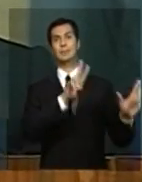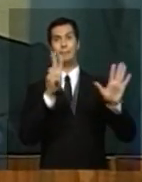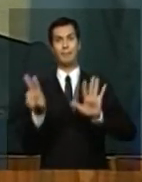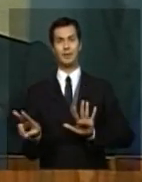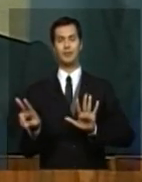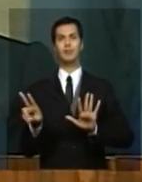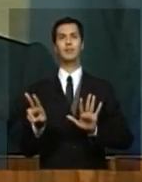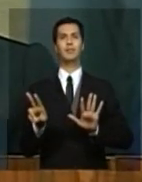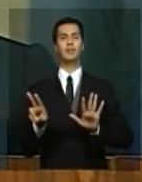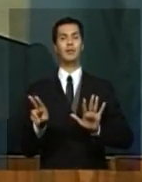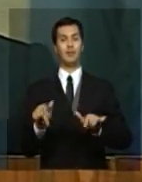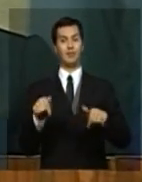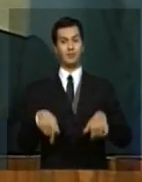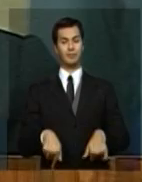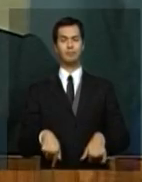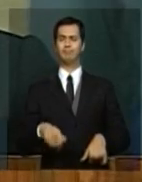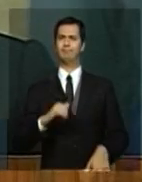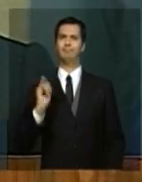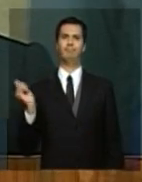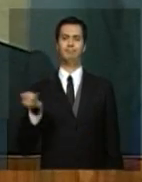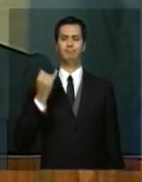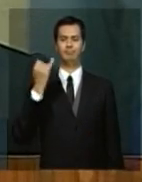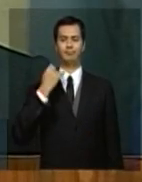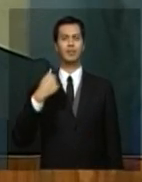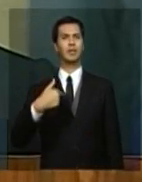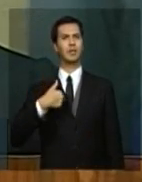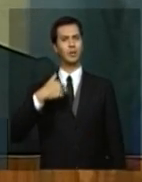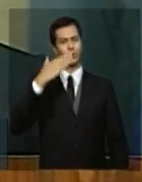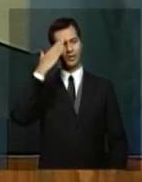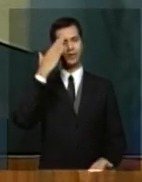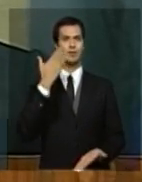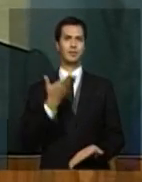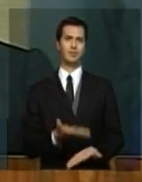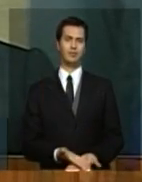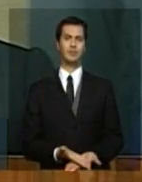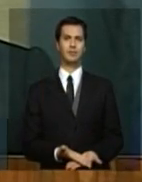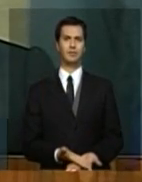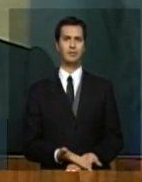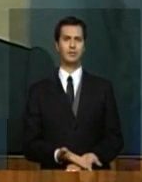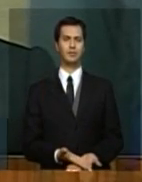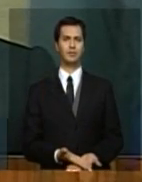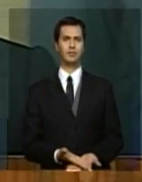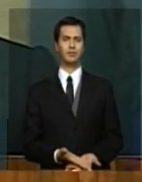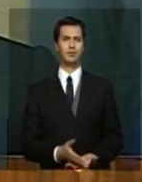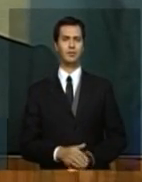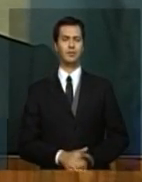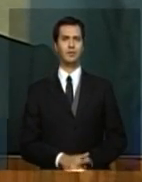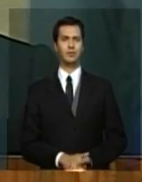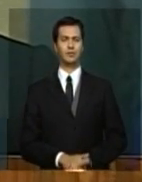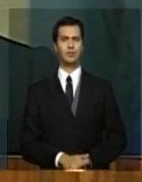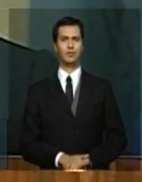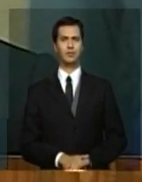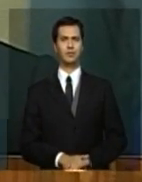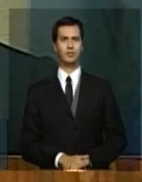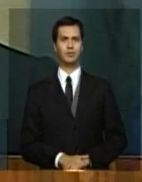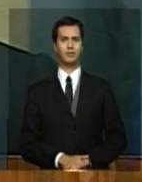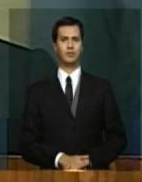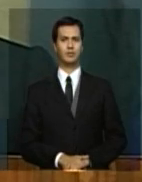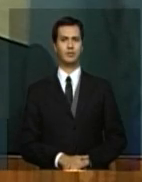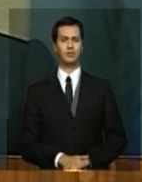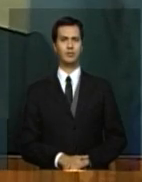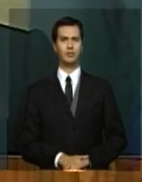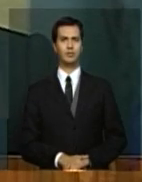semana que eu não tenho a menor dúvida de dizer que foi uma